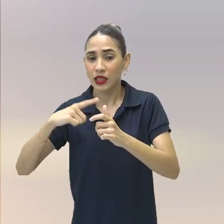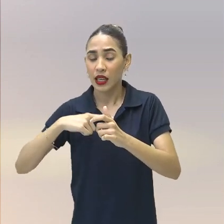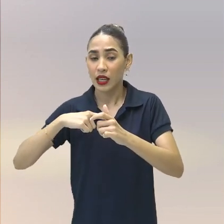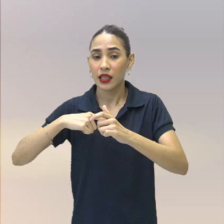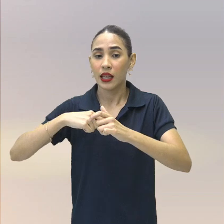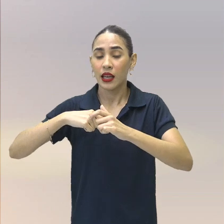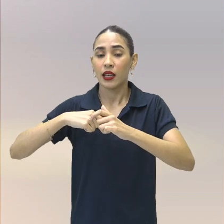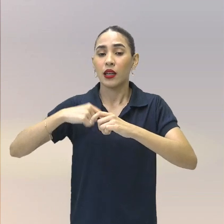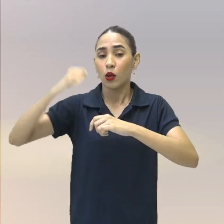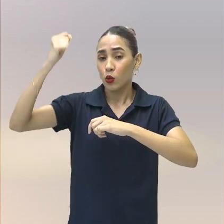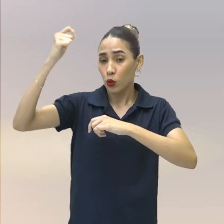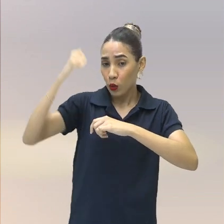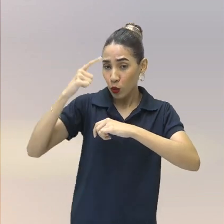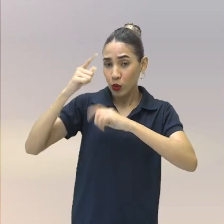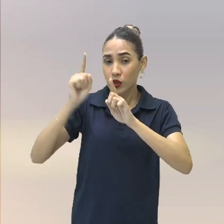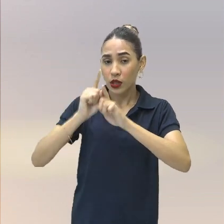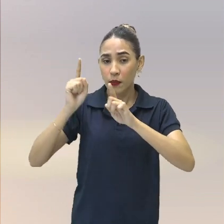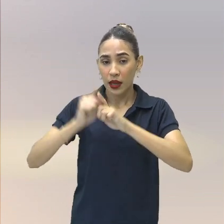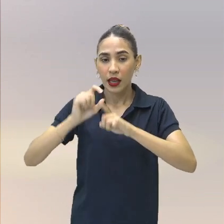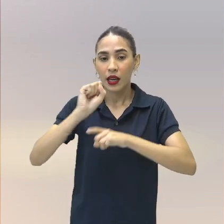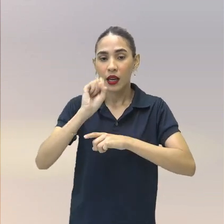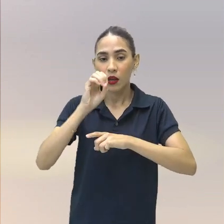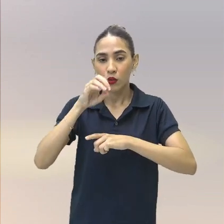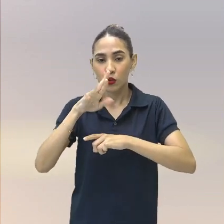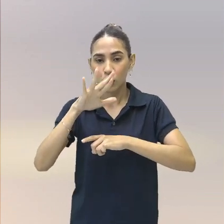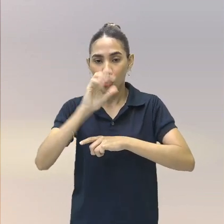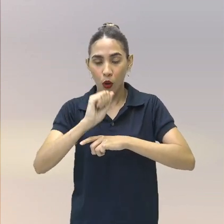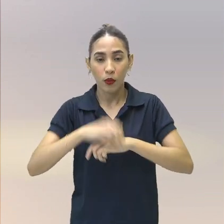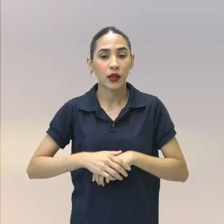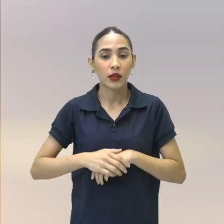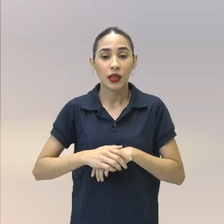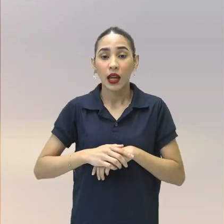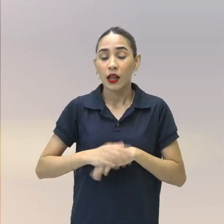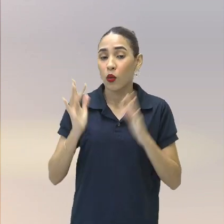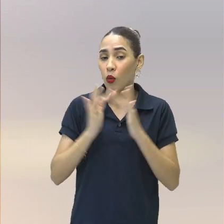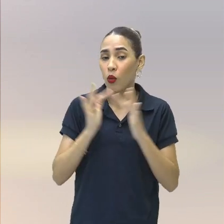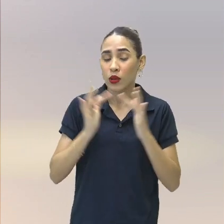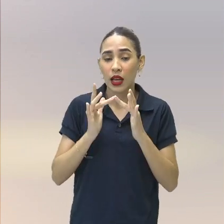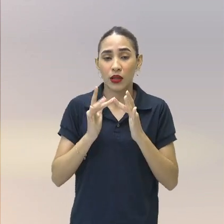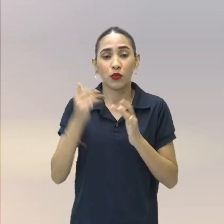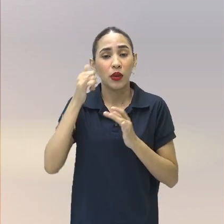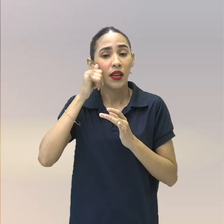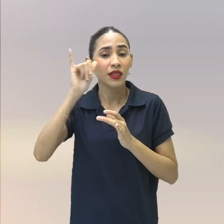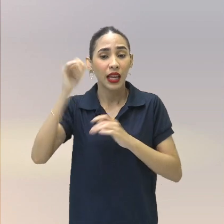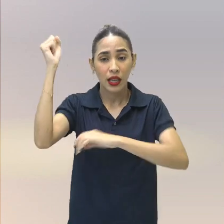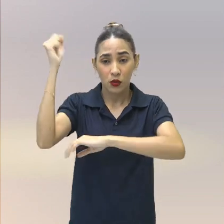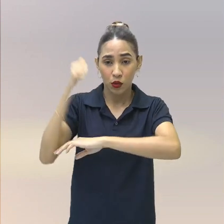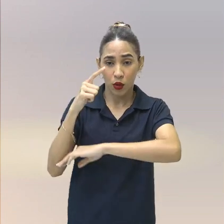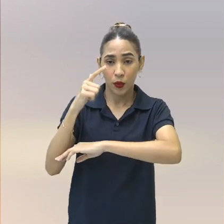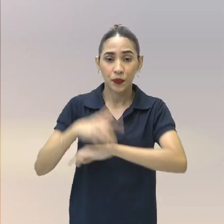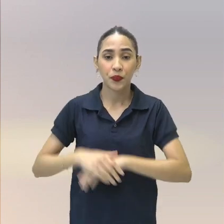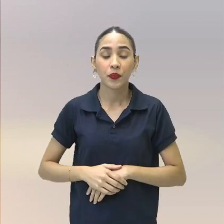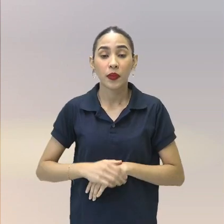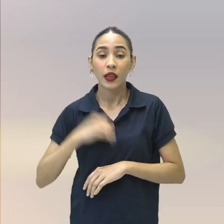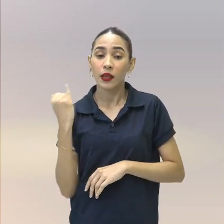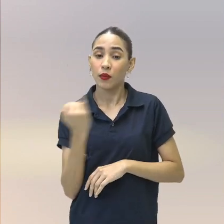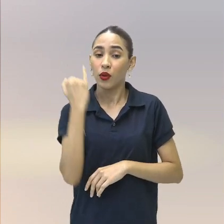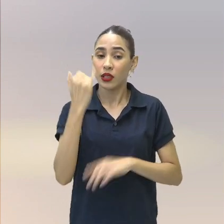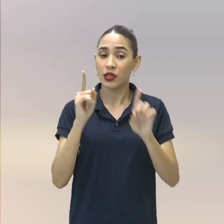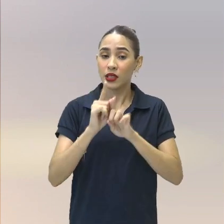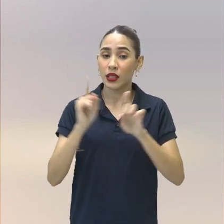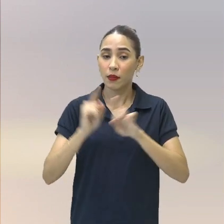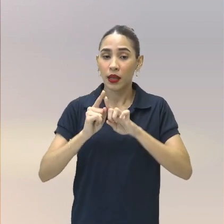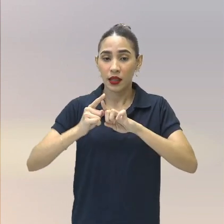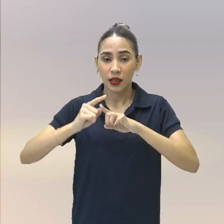sombra para localizá-la, para que não fique diretamente exposta ao sol. É importante cobrir